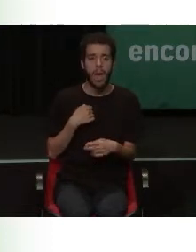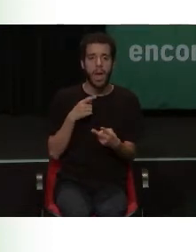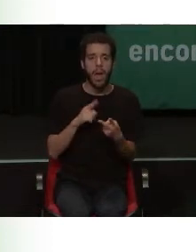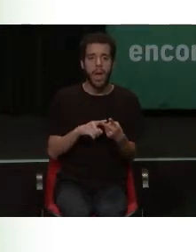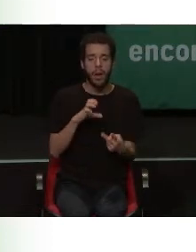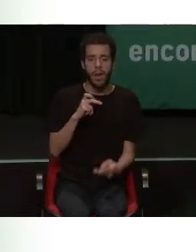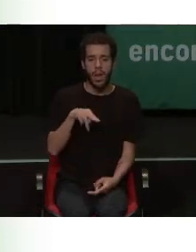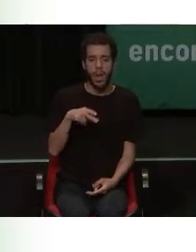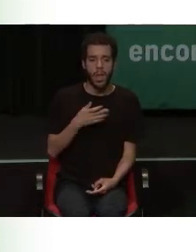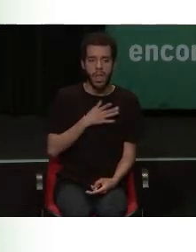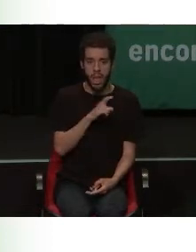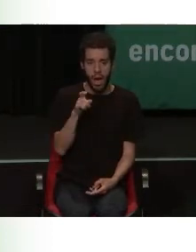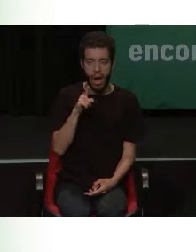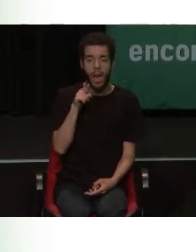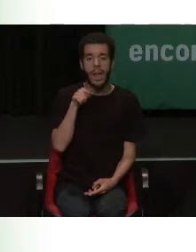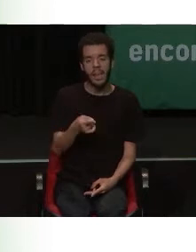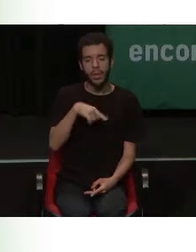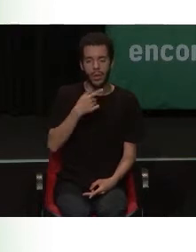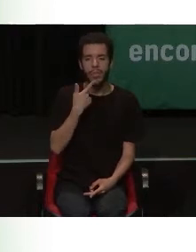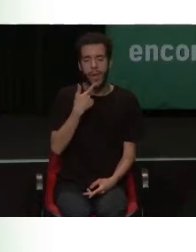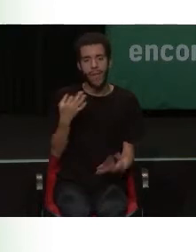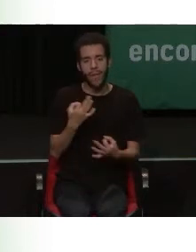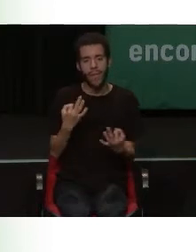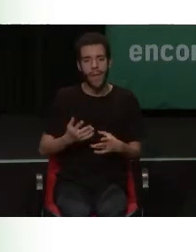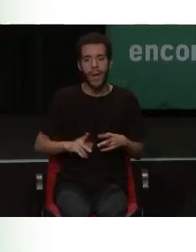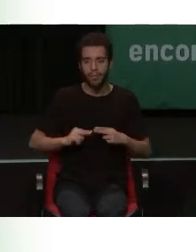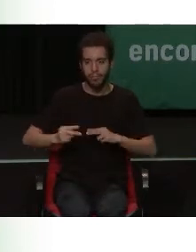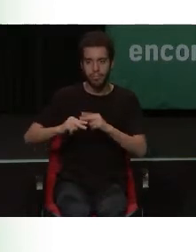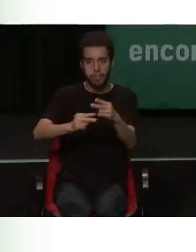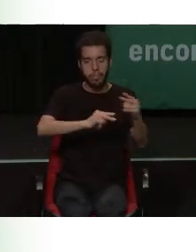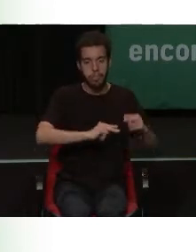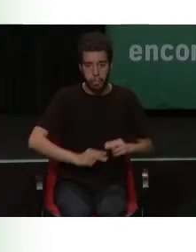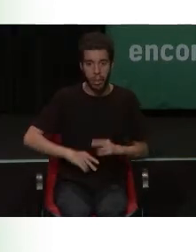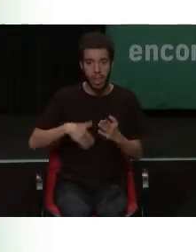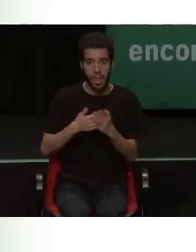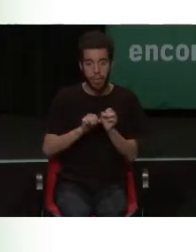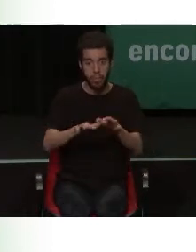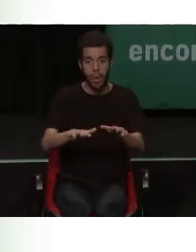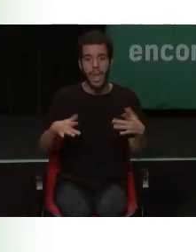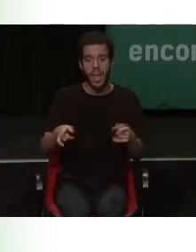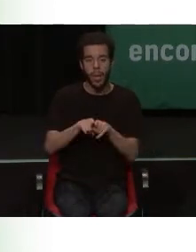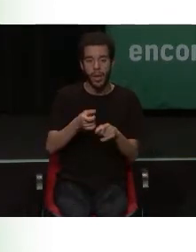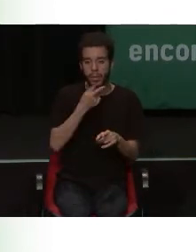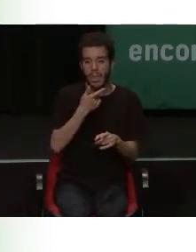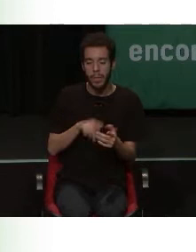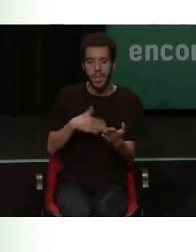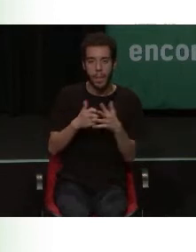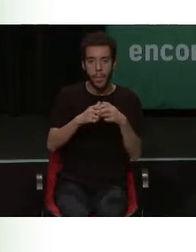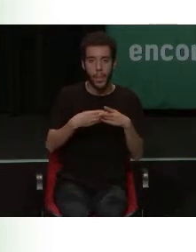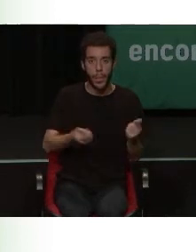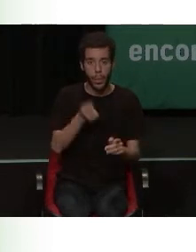nós percebemos que existia um nível baixo de transmissão de resistência aos antibióticos, e quando eu falo de transmissão de